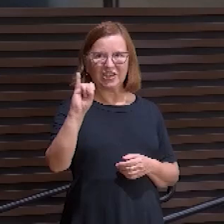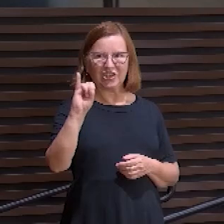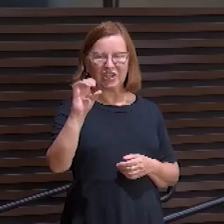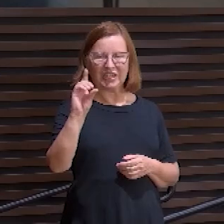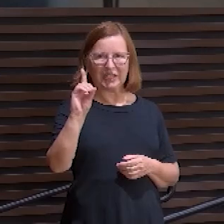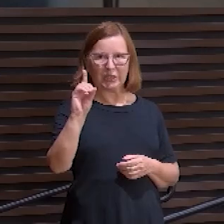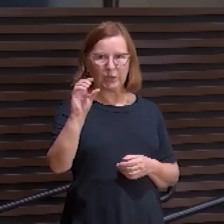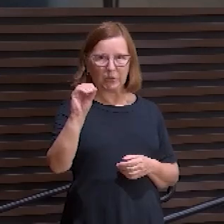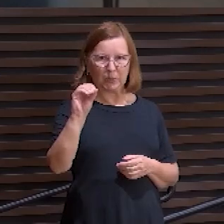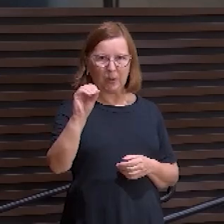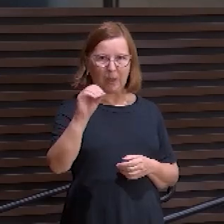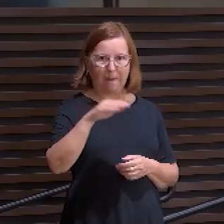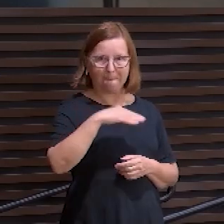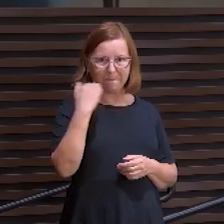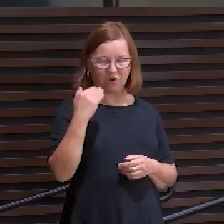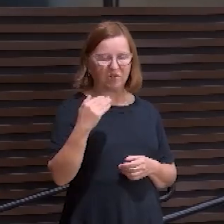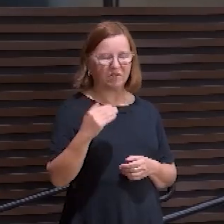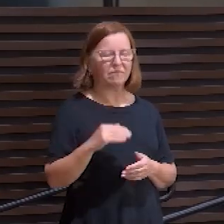que estava nele.